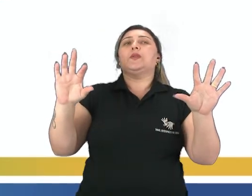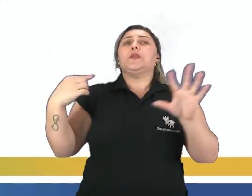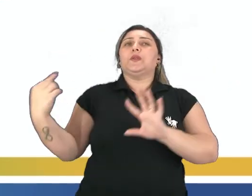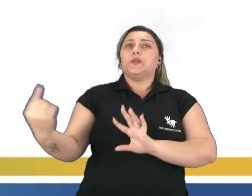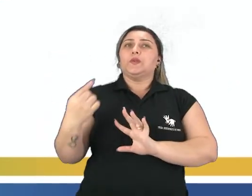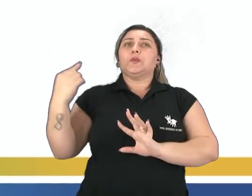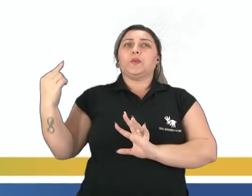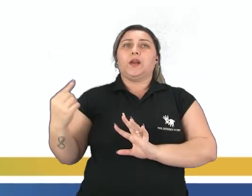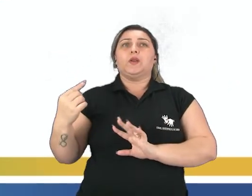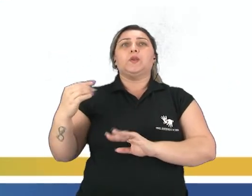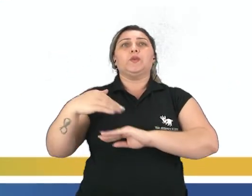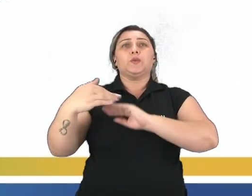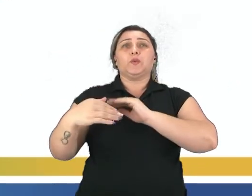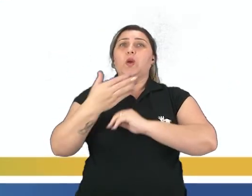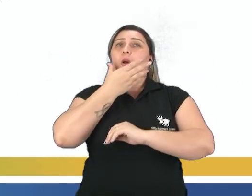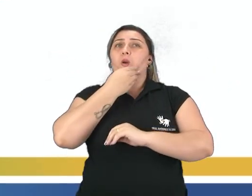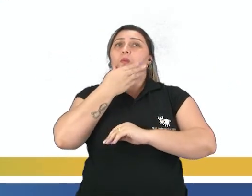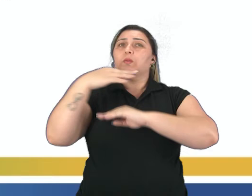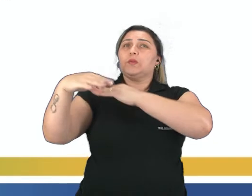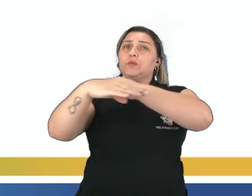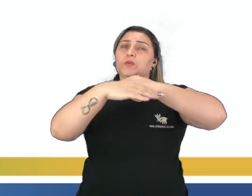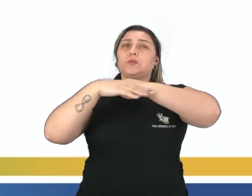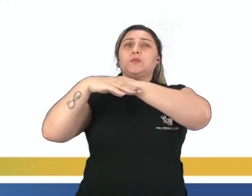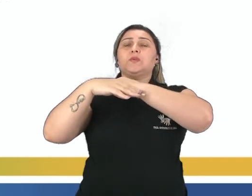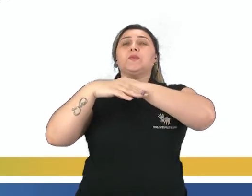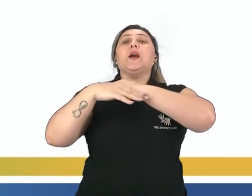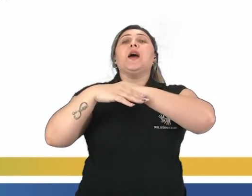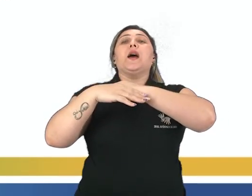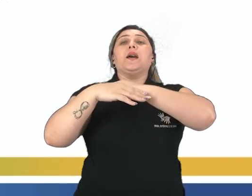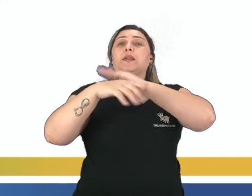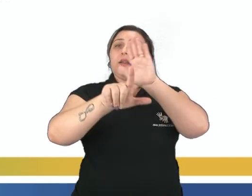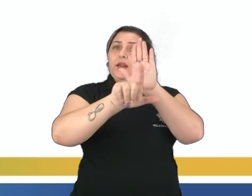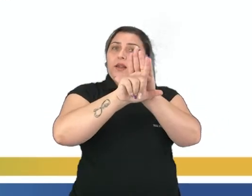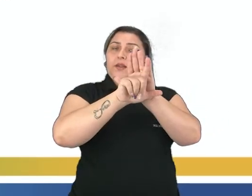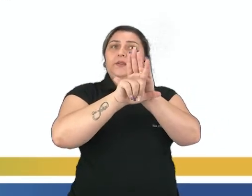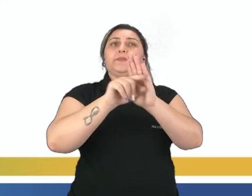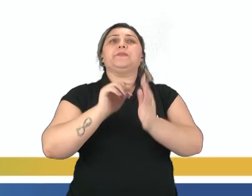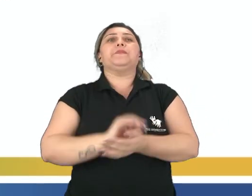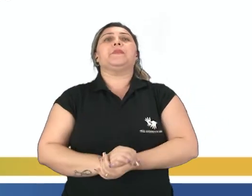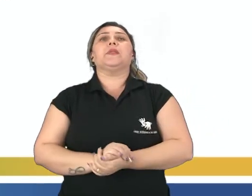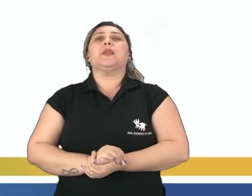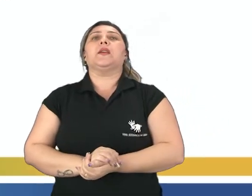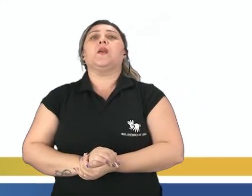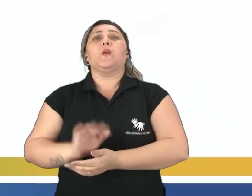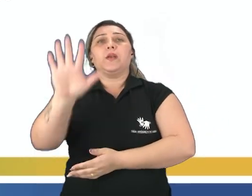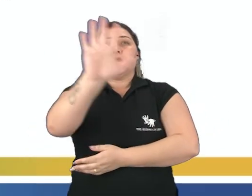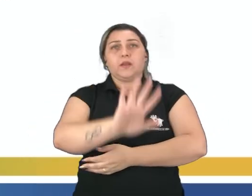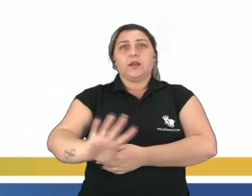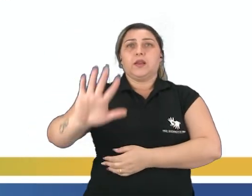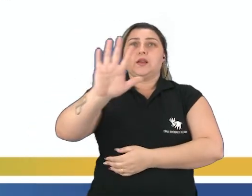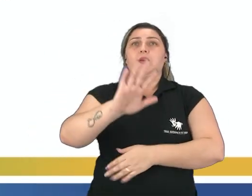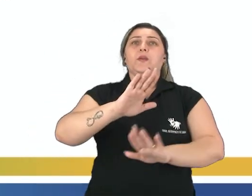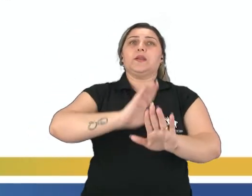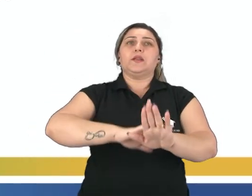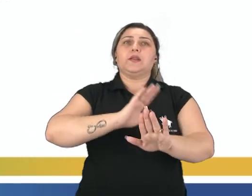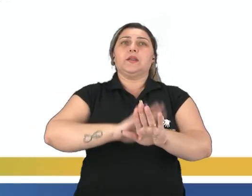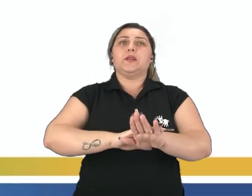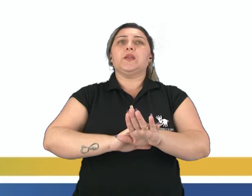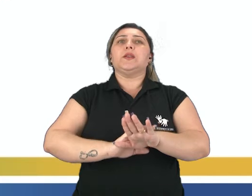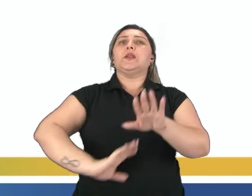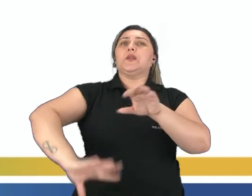liberdade individual, sob o lema "Todos os homens são iguais perante a lei", e consolidou o nacionalismo